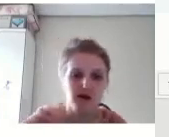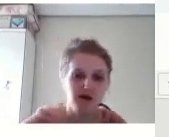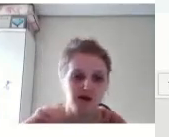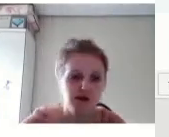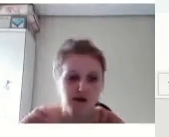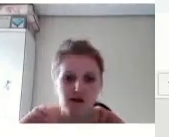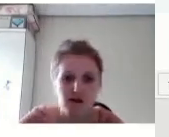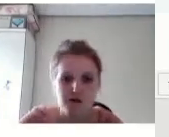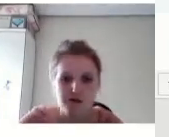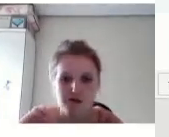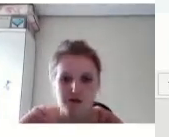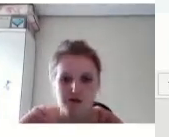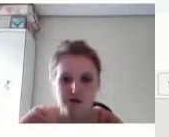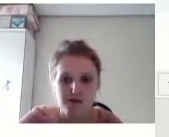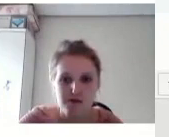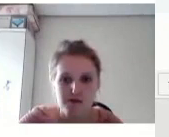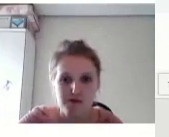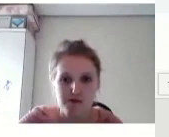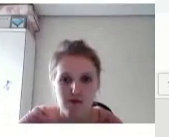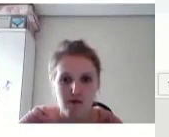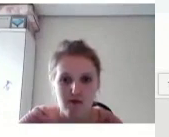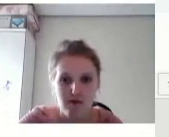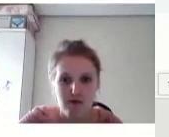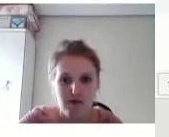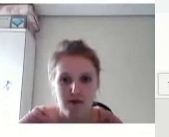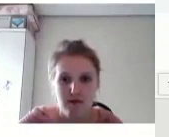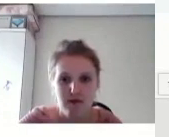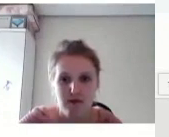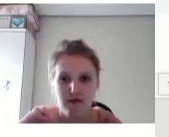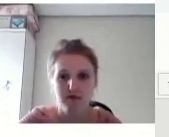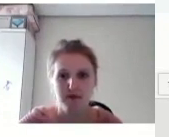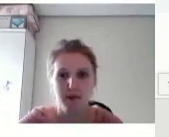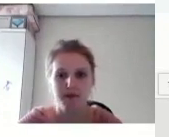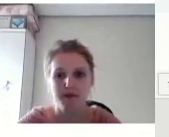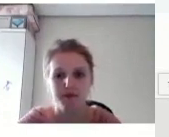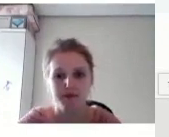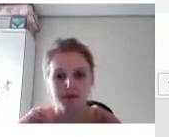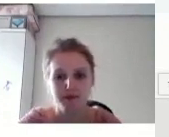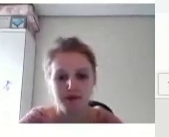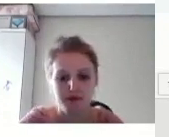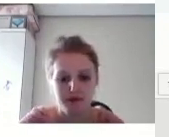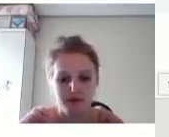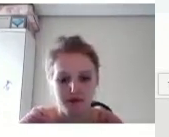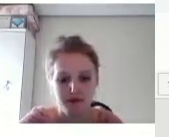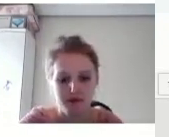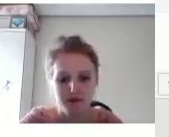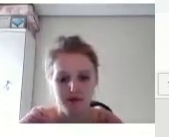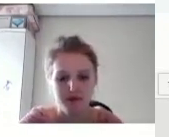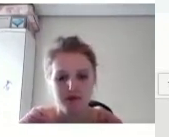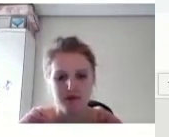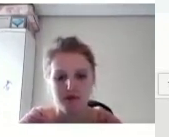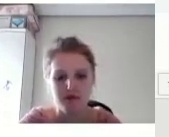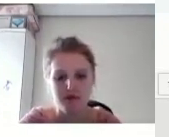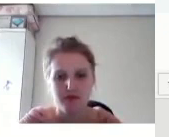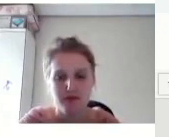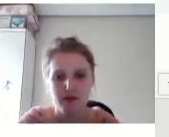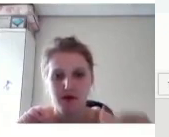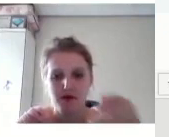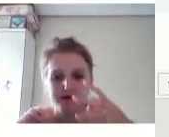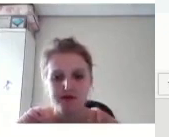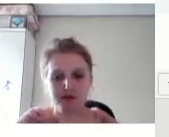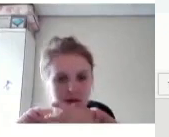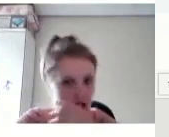versão quântica, né? Os parênteses de Poisson clássicos de duas quantidades clássicas AB, né? Na mecânica quântica, quando a gente